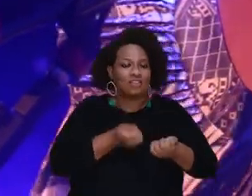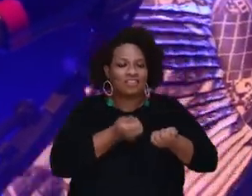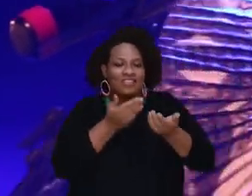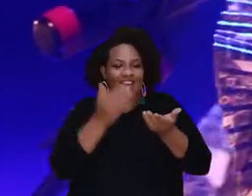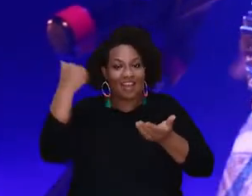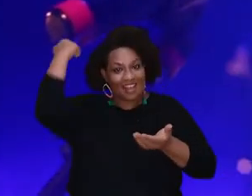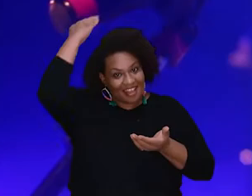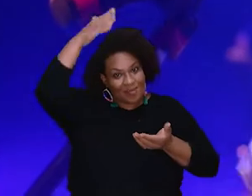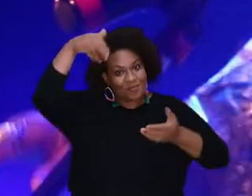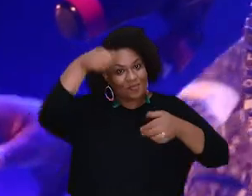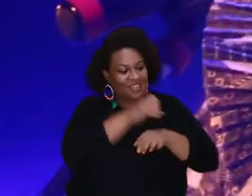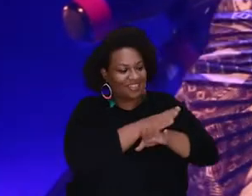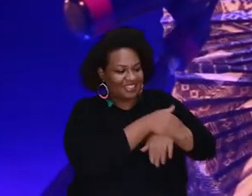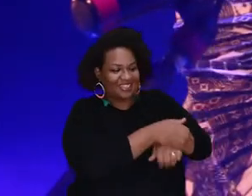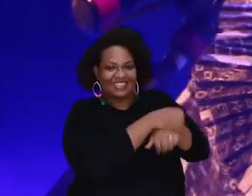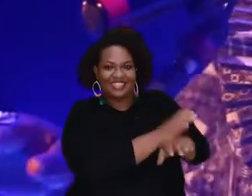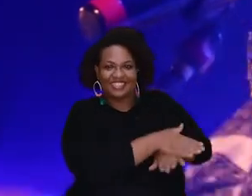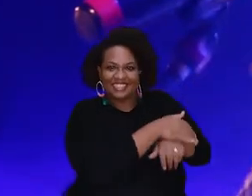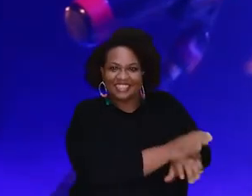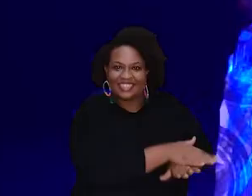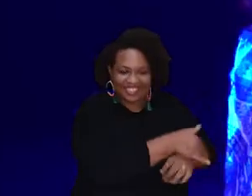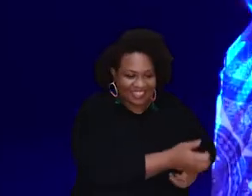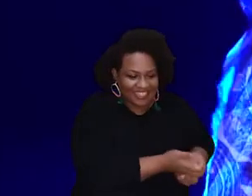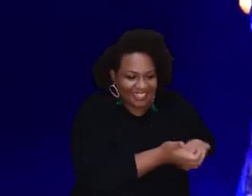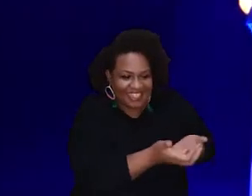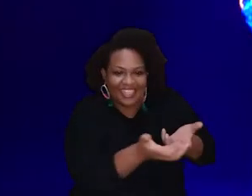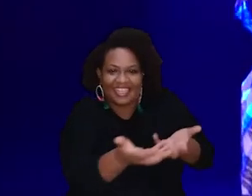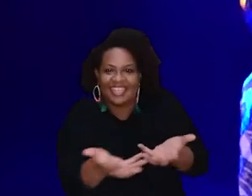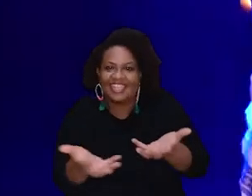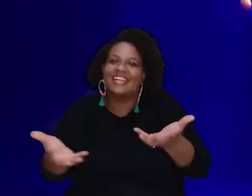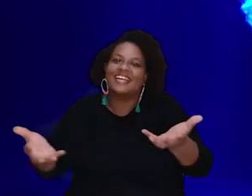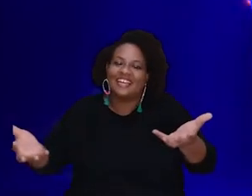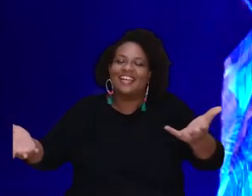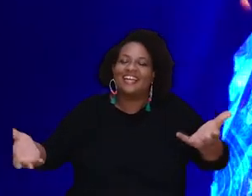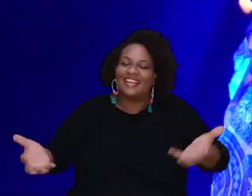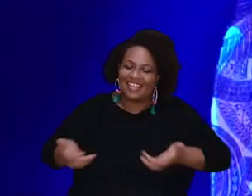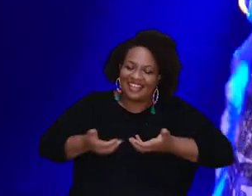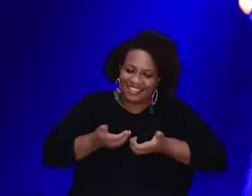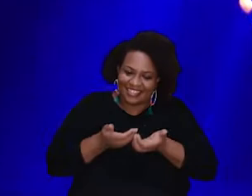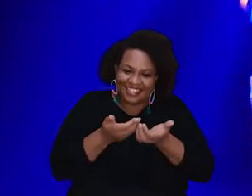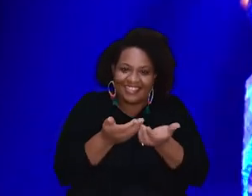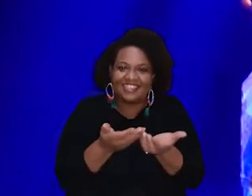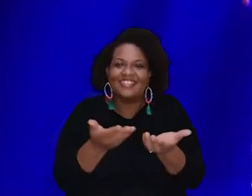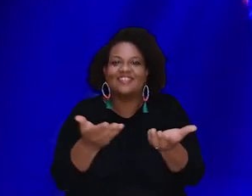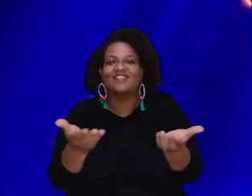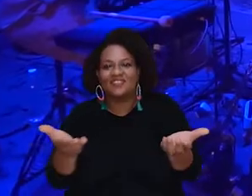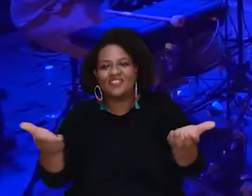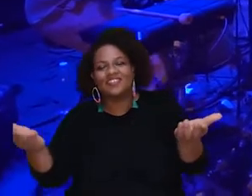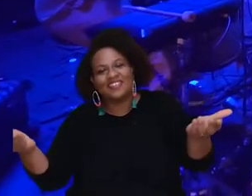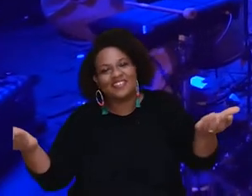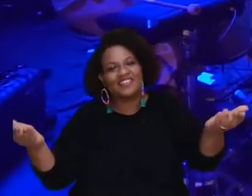levar. Rosas pra Iemanjá, rosas pra Iemanjá, rosas pra Iemanjá eu vou levar.